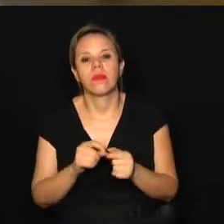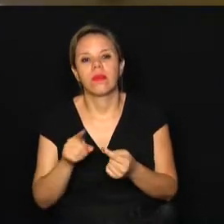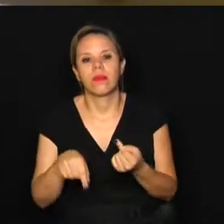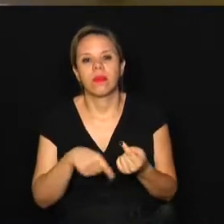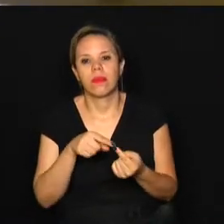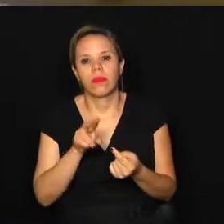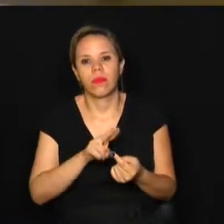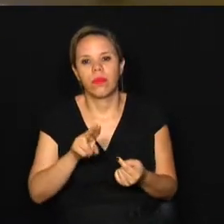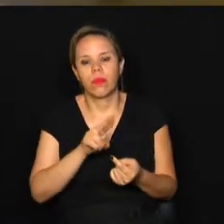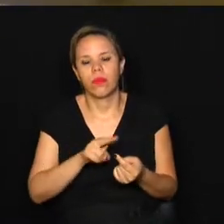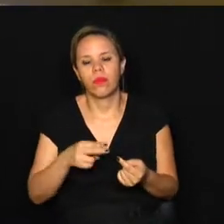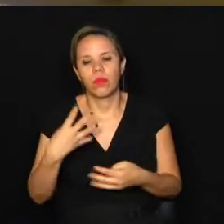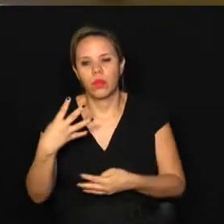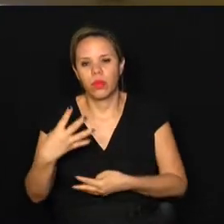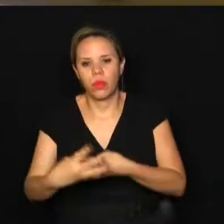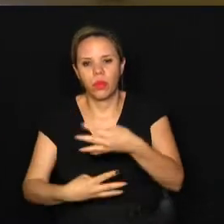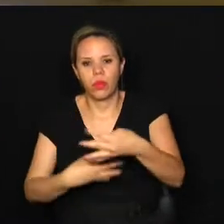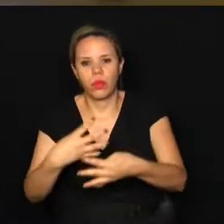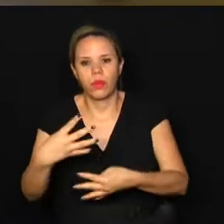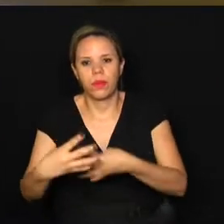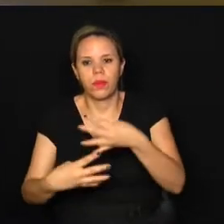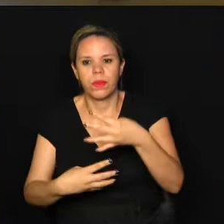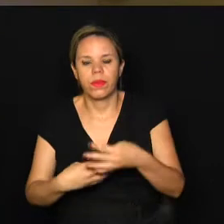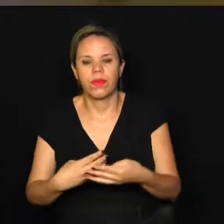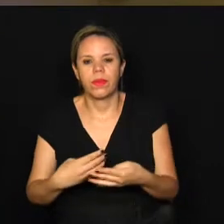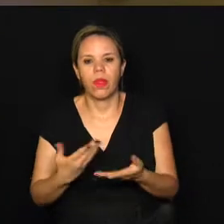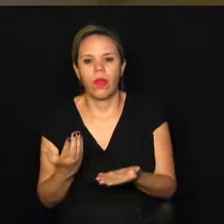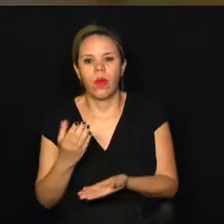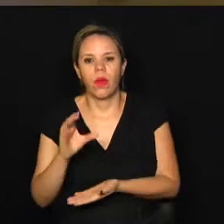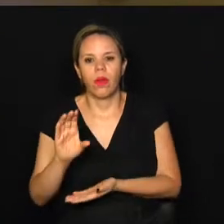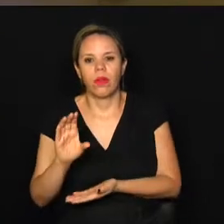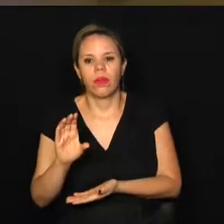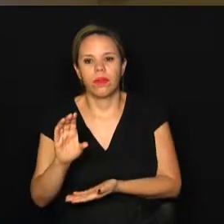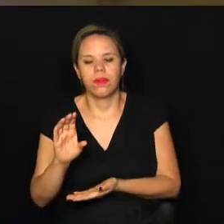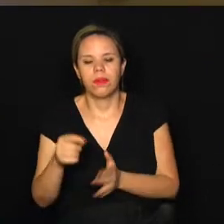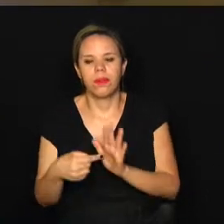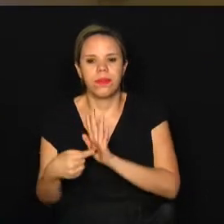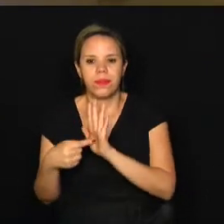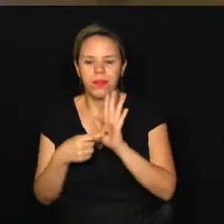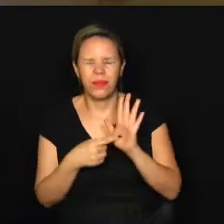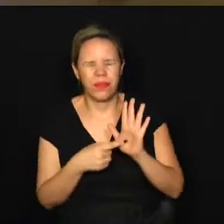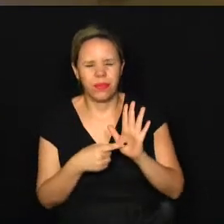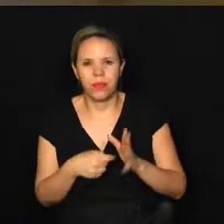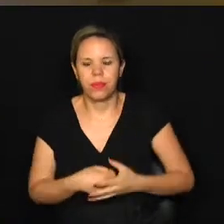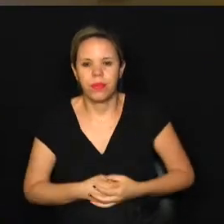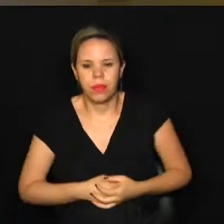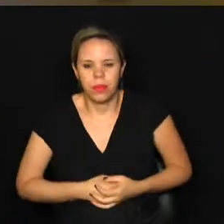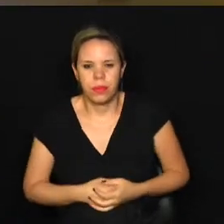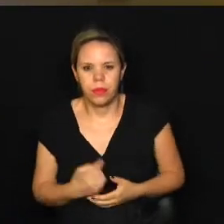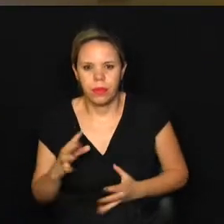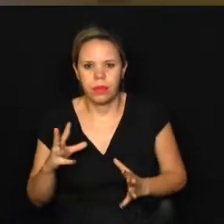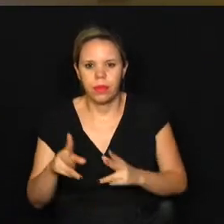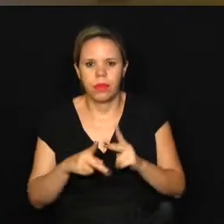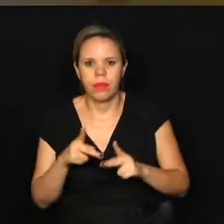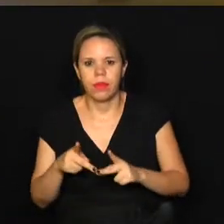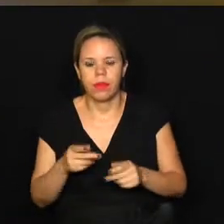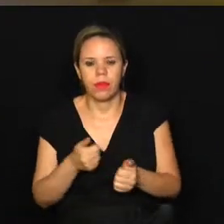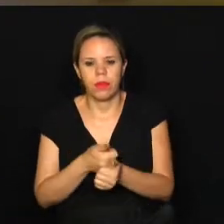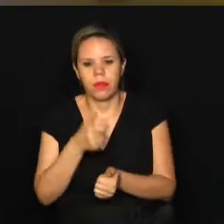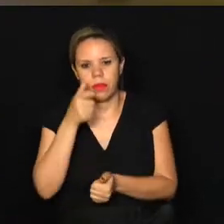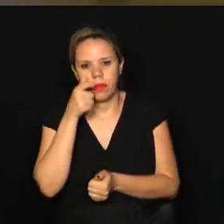fiscais quadrimestrais. Então, eu vou compartilhar com vocês a nossa apresentação, para que todos possam aí